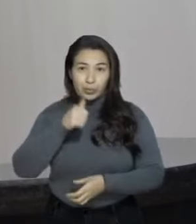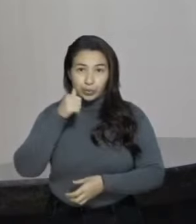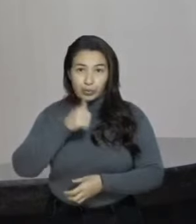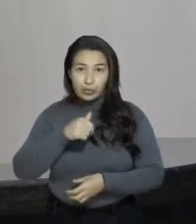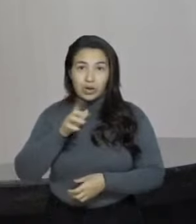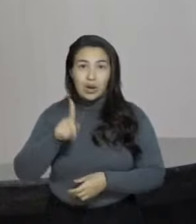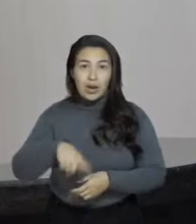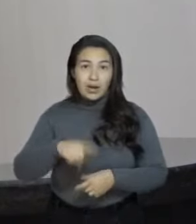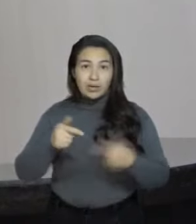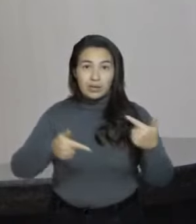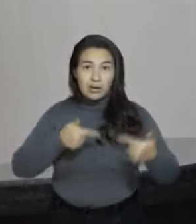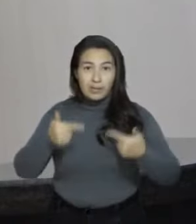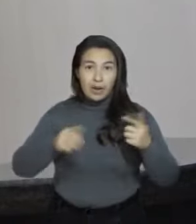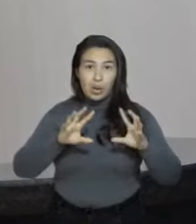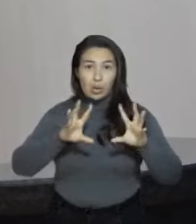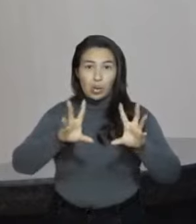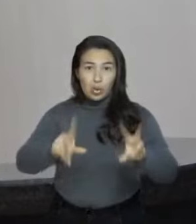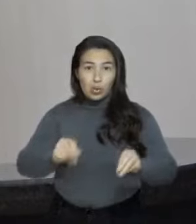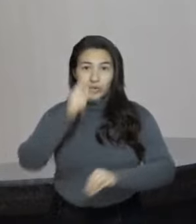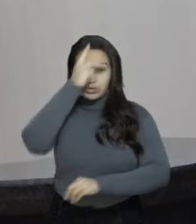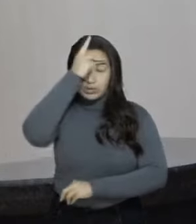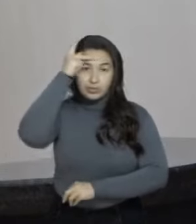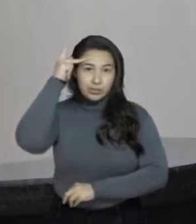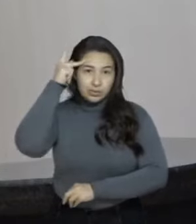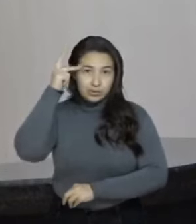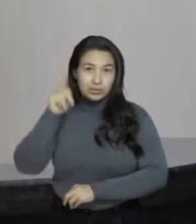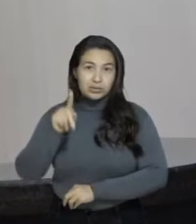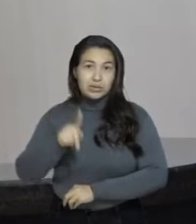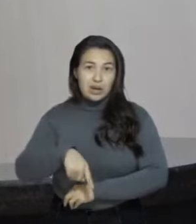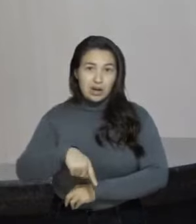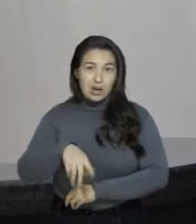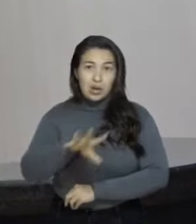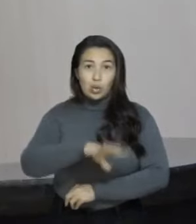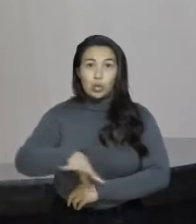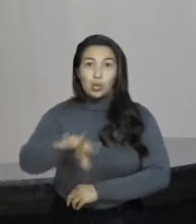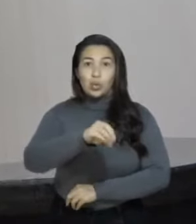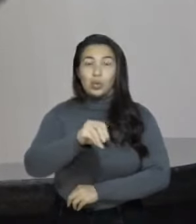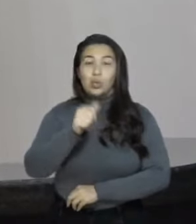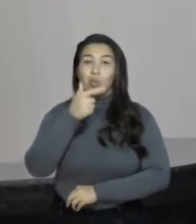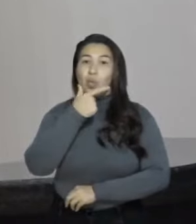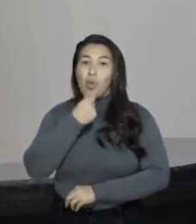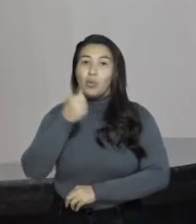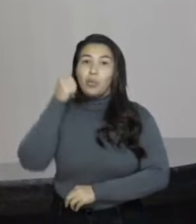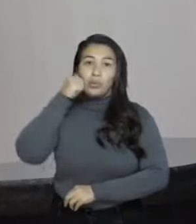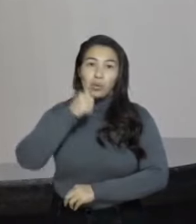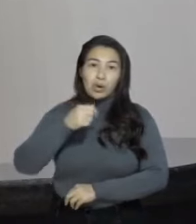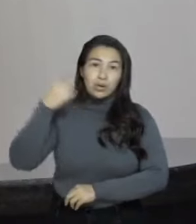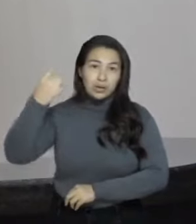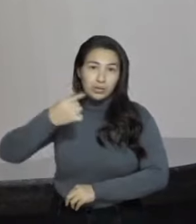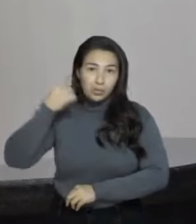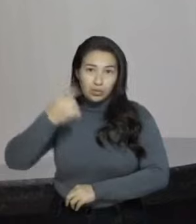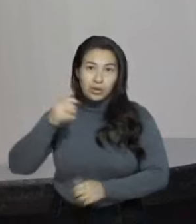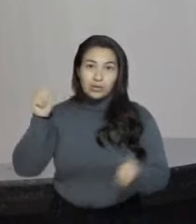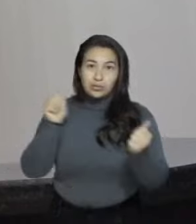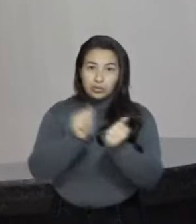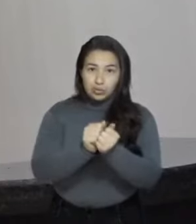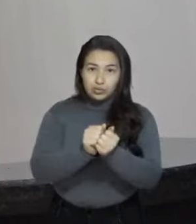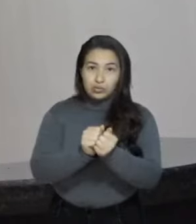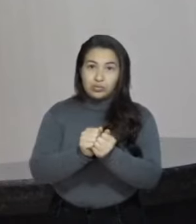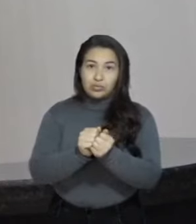as pessoas é dos deputados junto com as deputadas é das mulheres